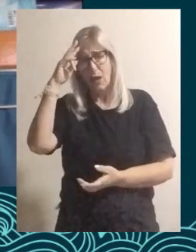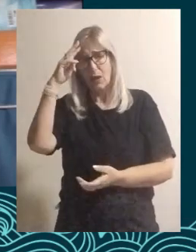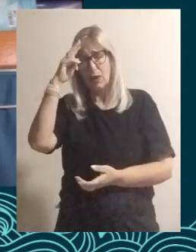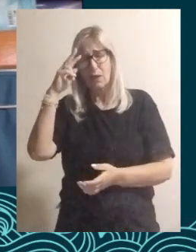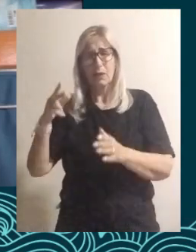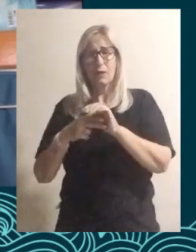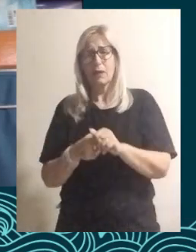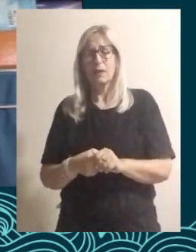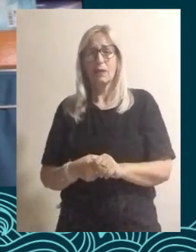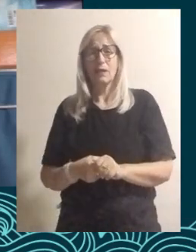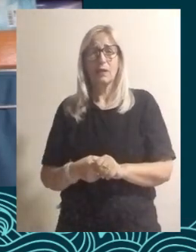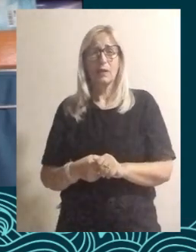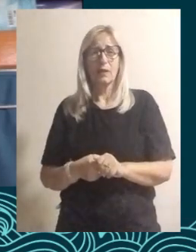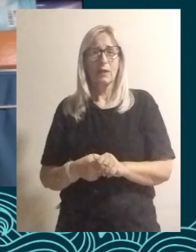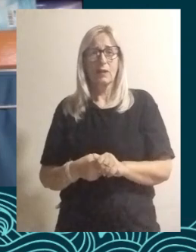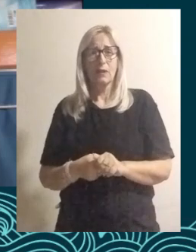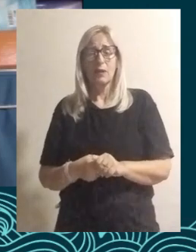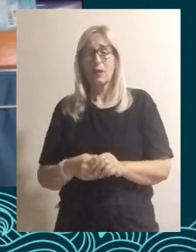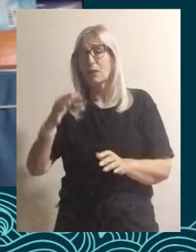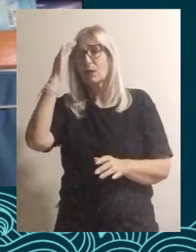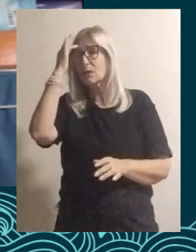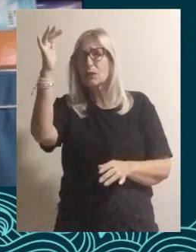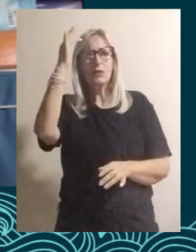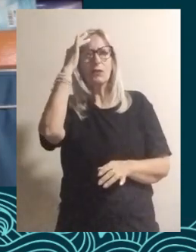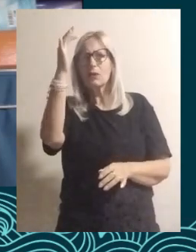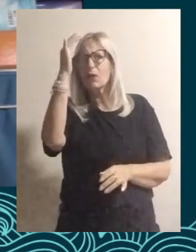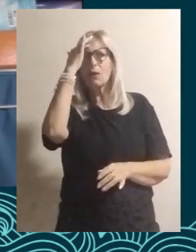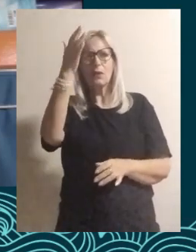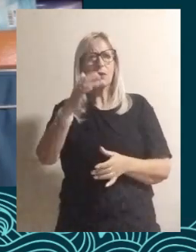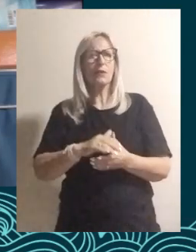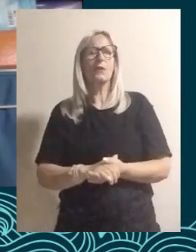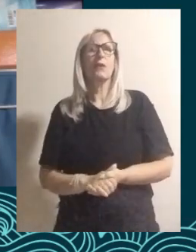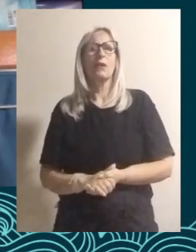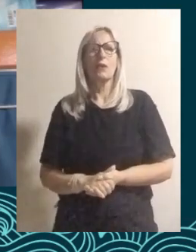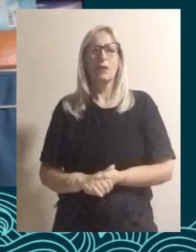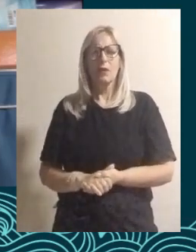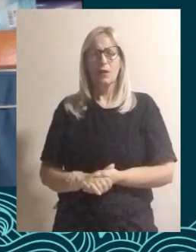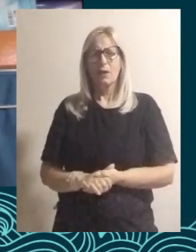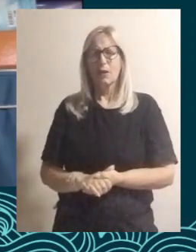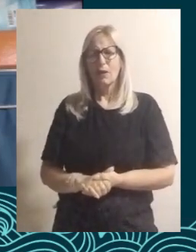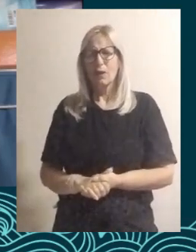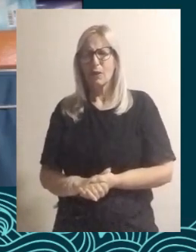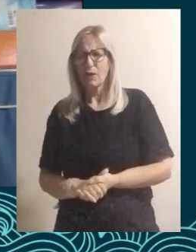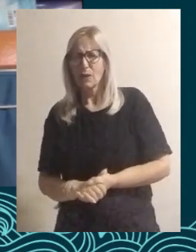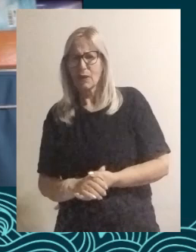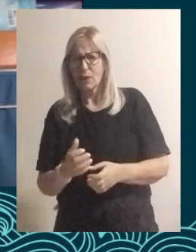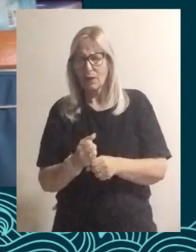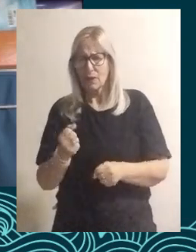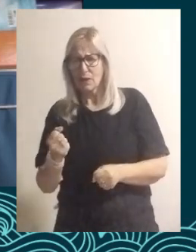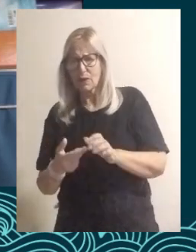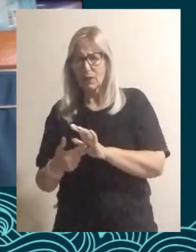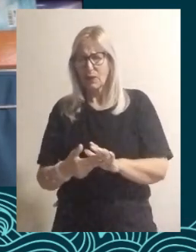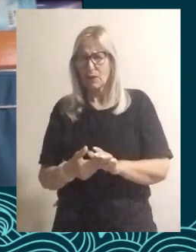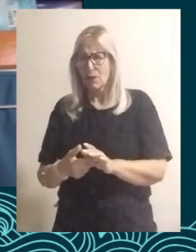E eu lembro que essa decisão veio através dos sonhos. que nos sonhos eu me